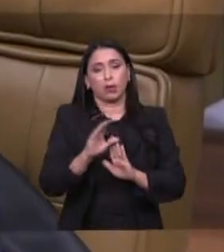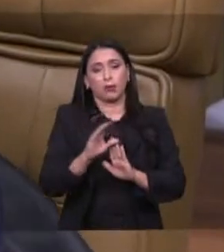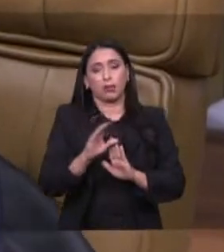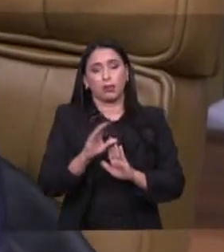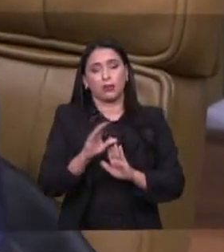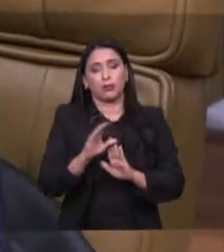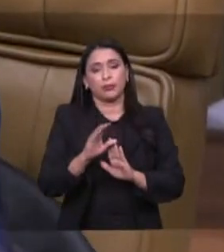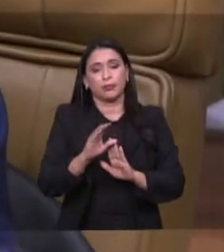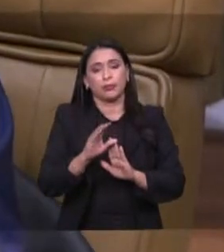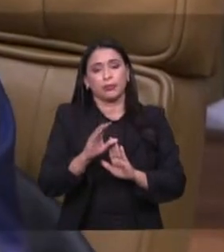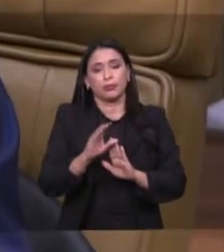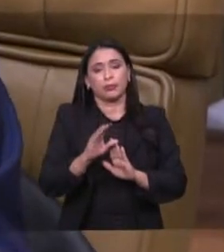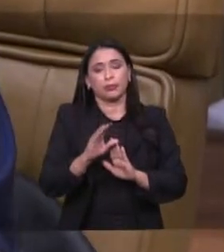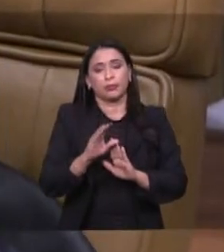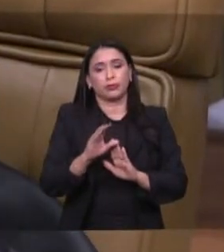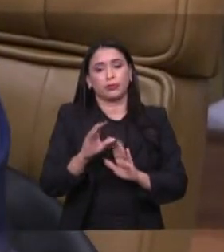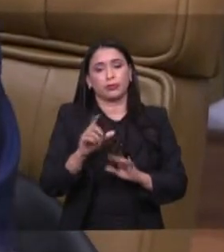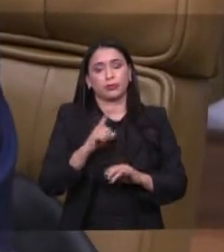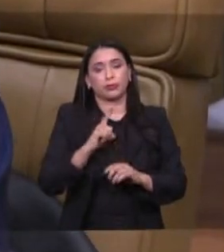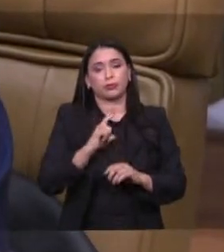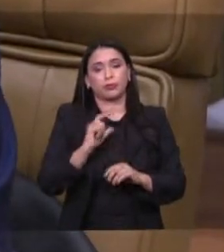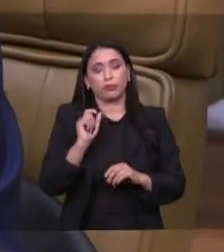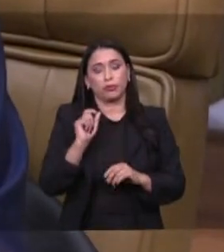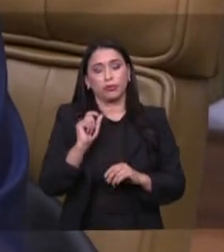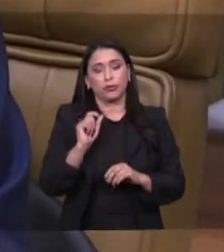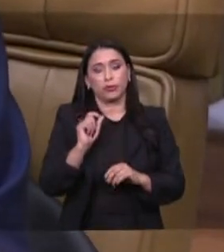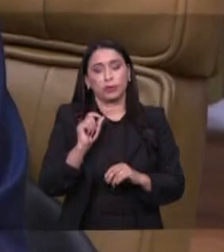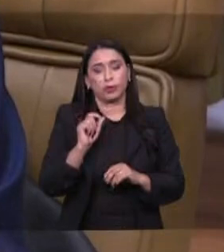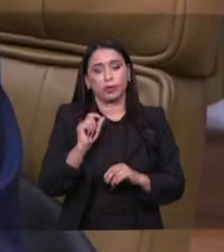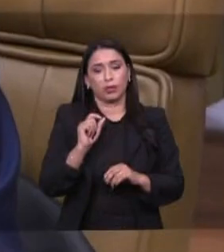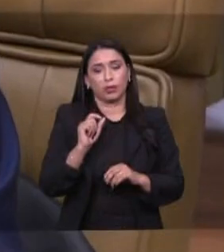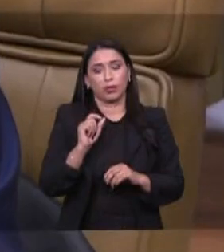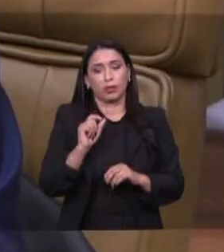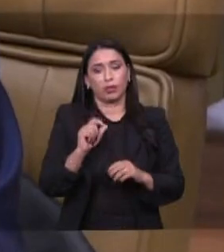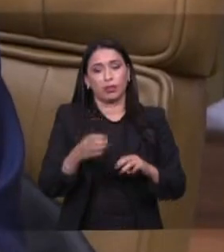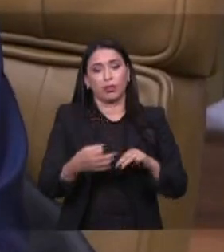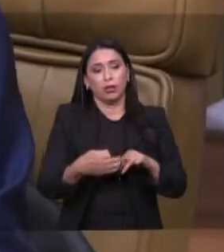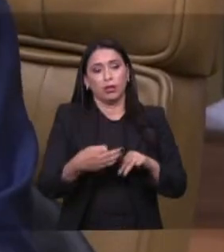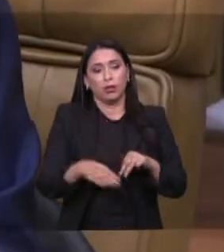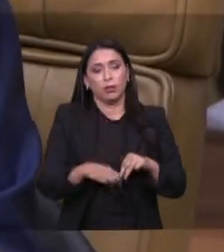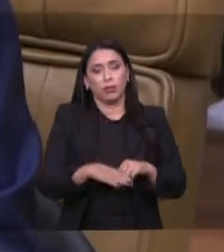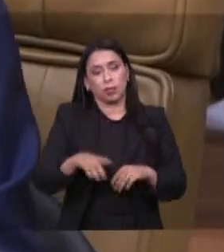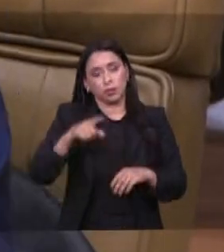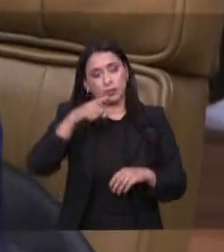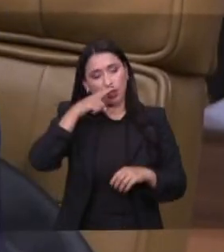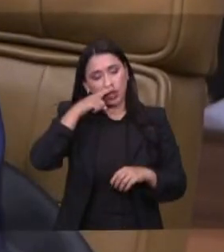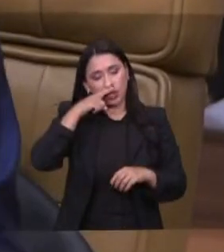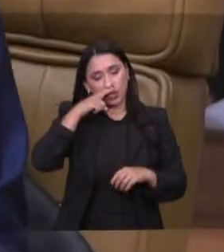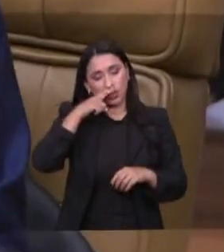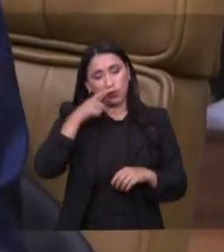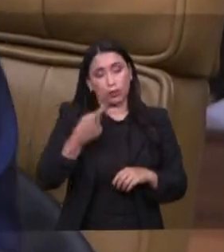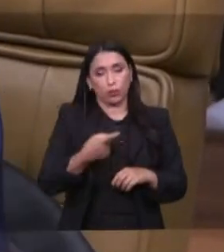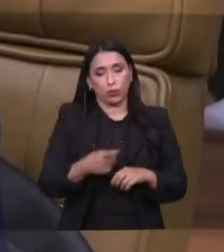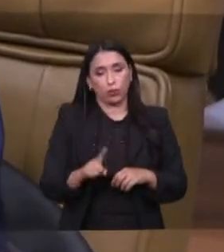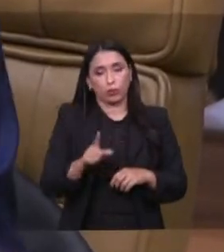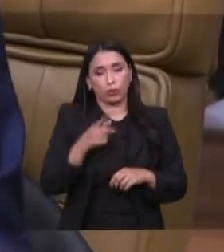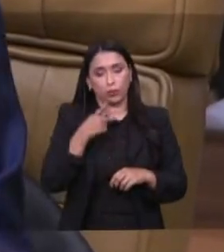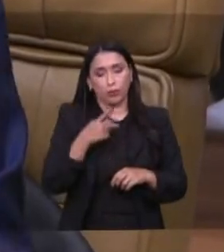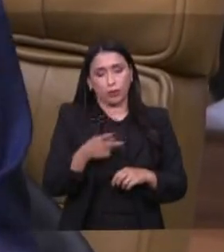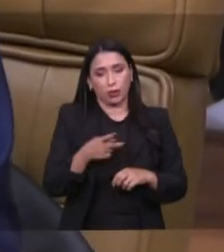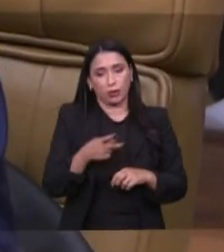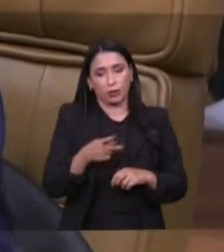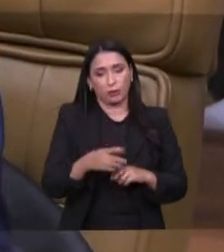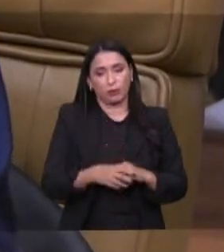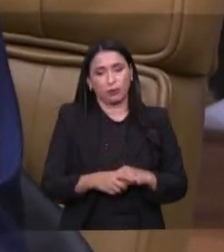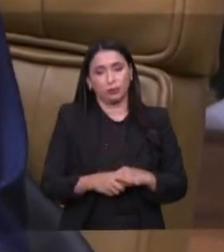anotei, que é esse que destaca agora o ministro Fachin, que foi o último que Sua Excelência abordou.